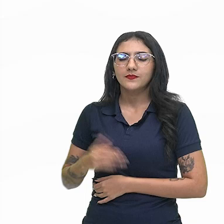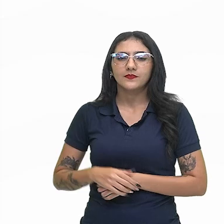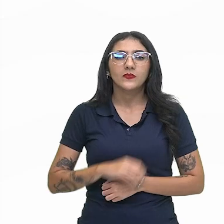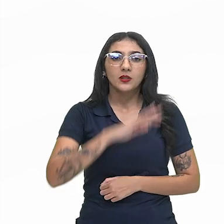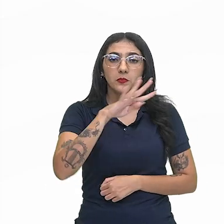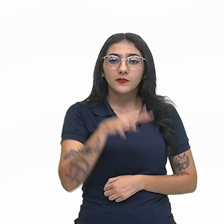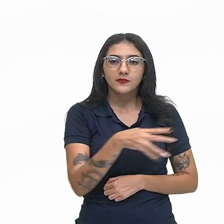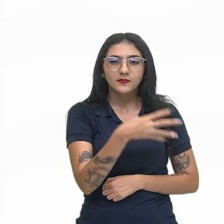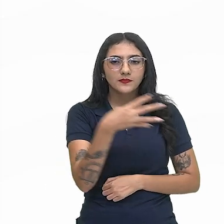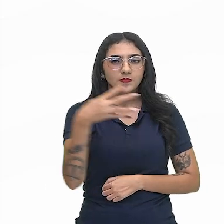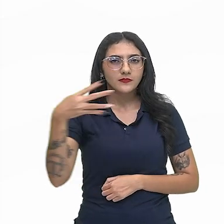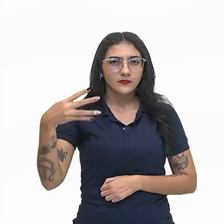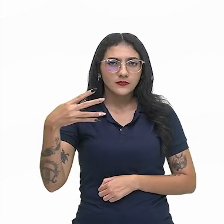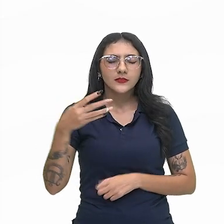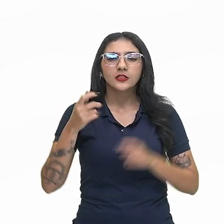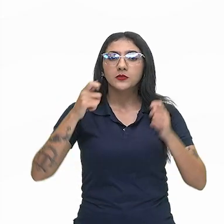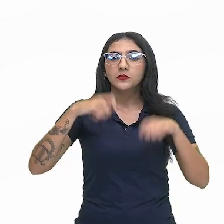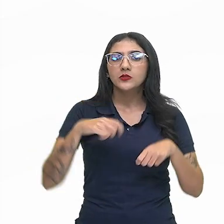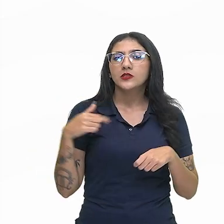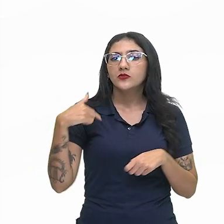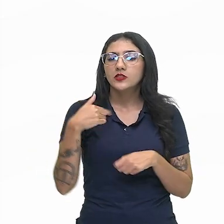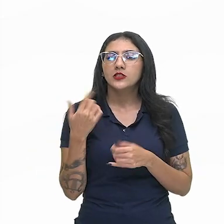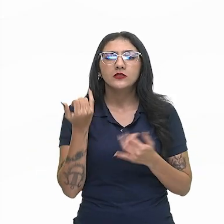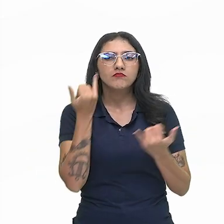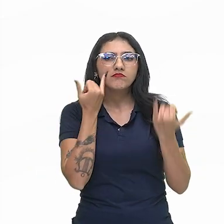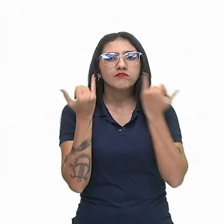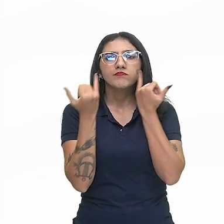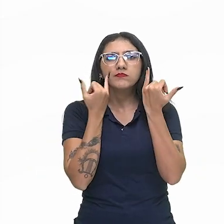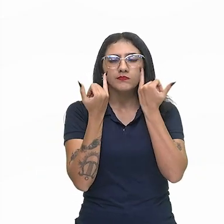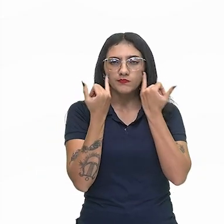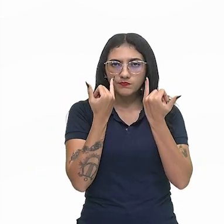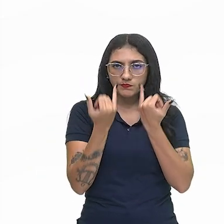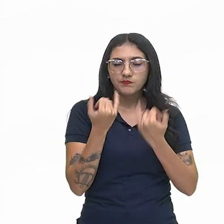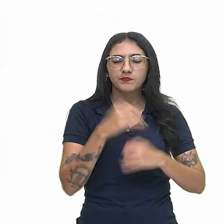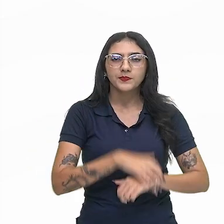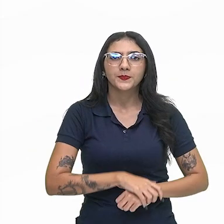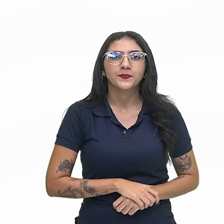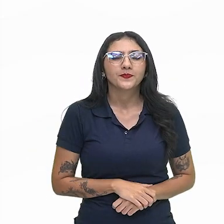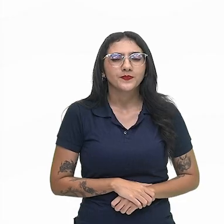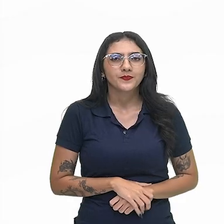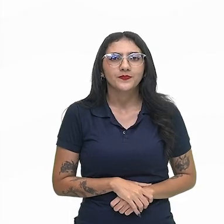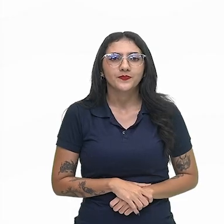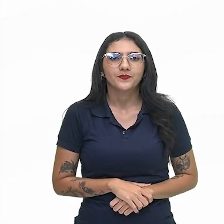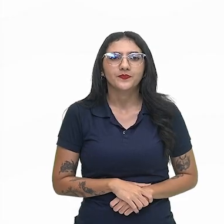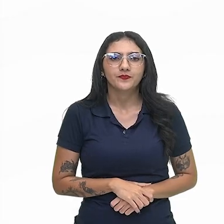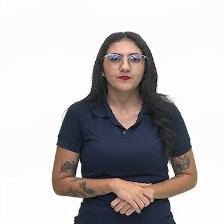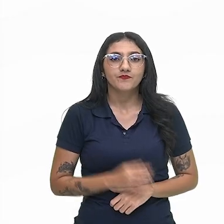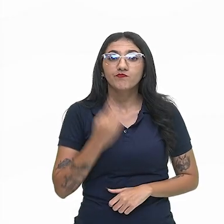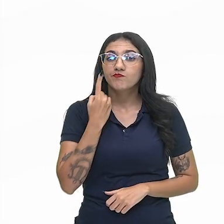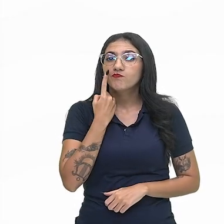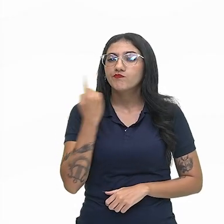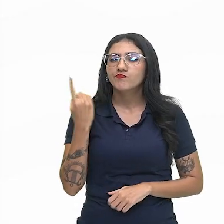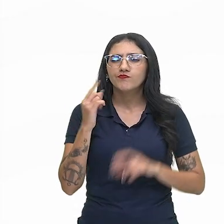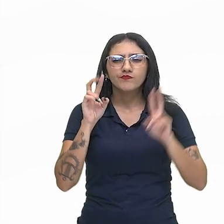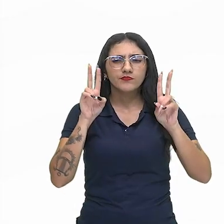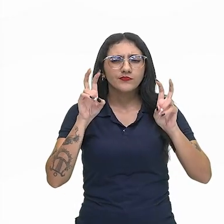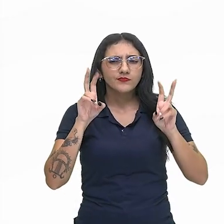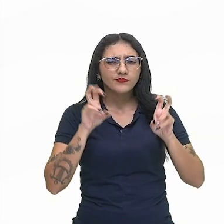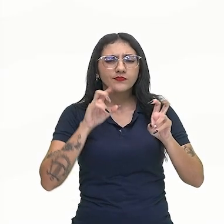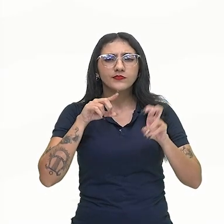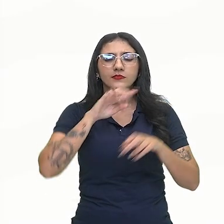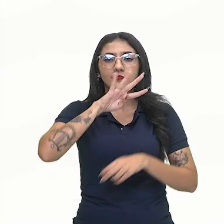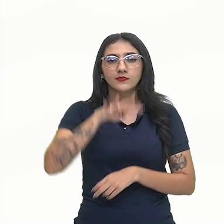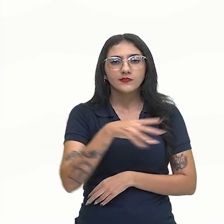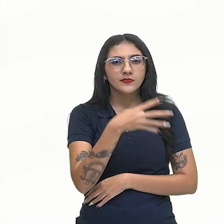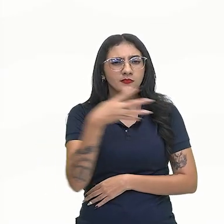para nós entendermos como se funciona na realidade. Olha aqui, o título dessa nossa tabela, que é só